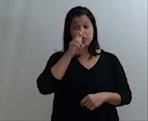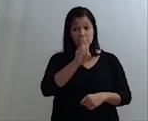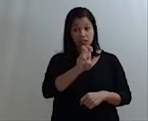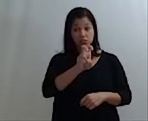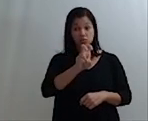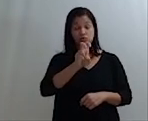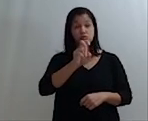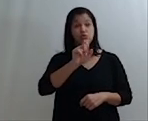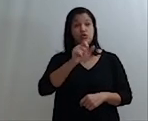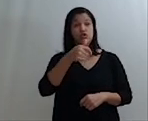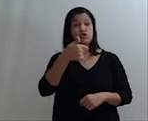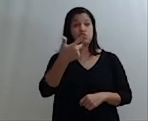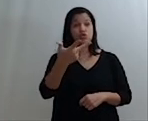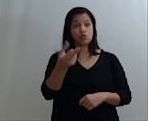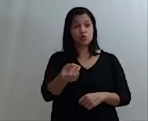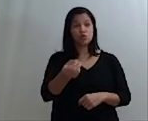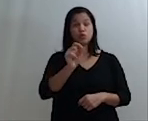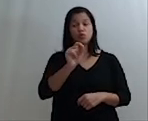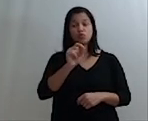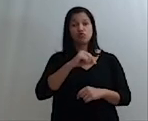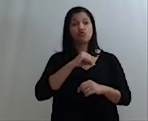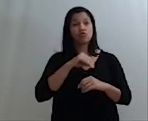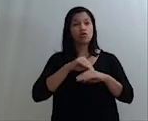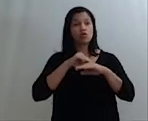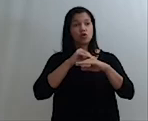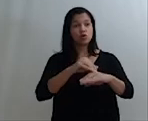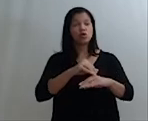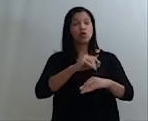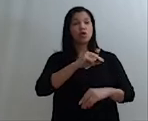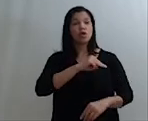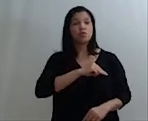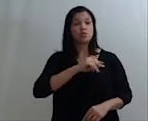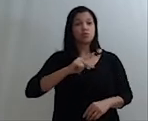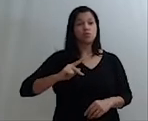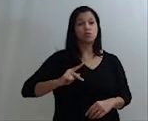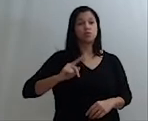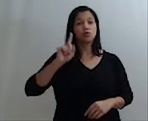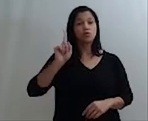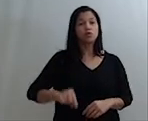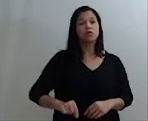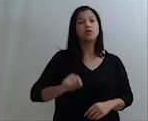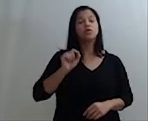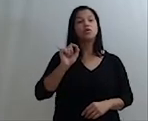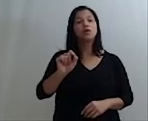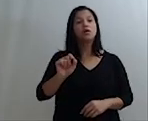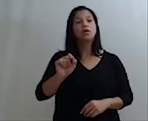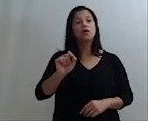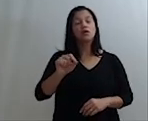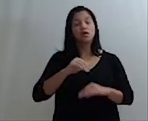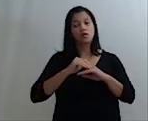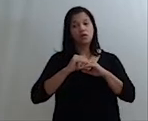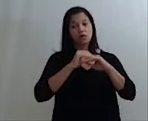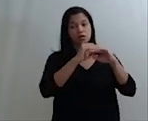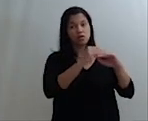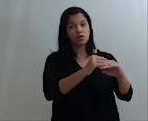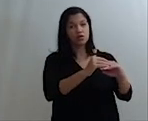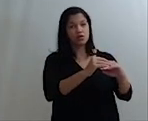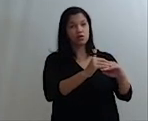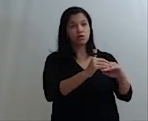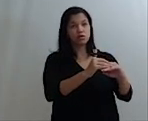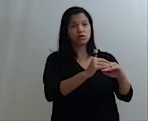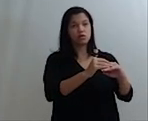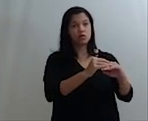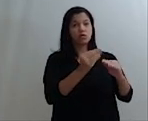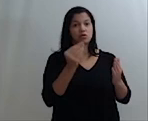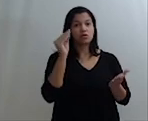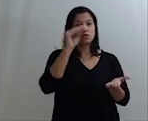8:06 foi comunicado o ministério público e juízo da eh da lavratura do al de